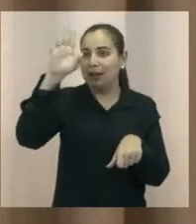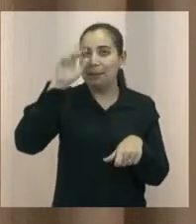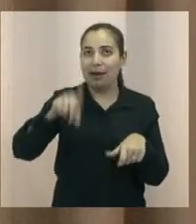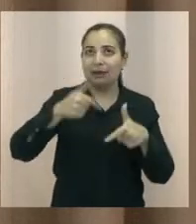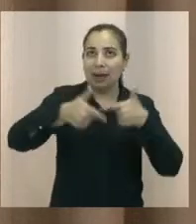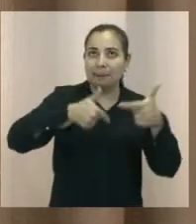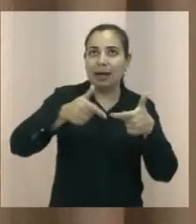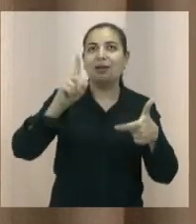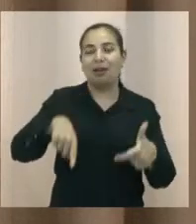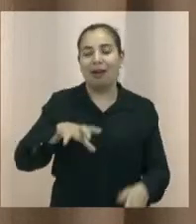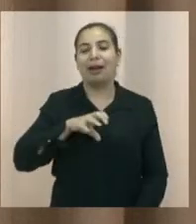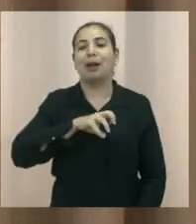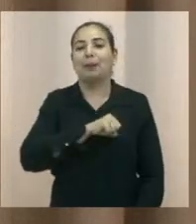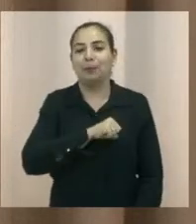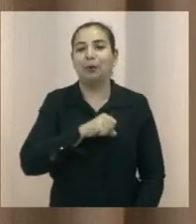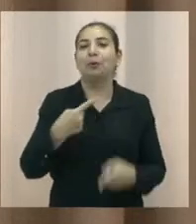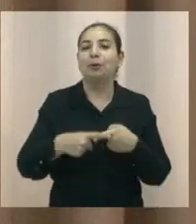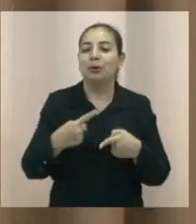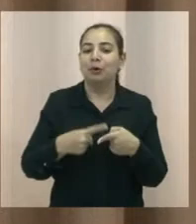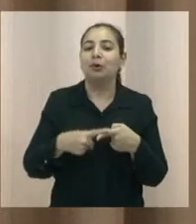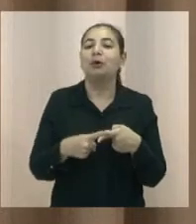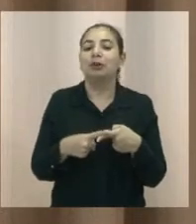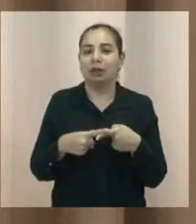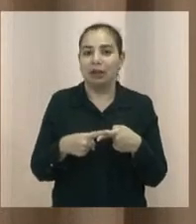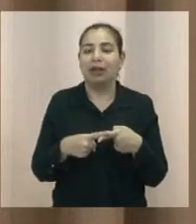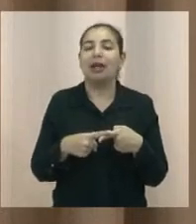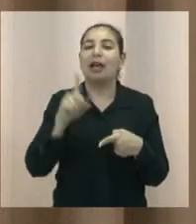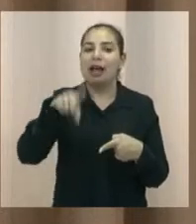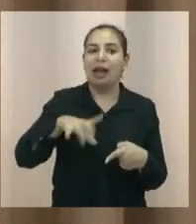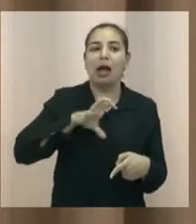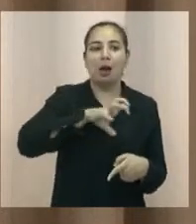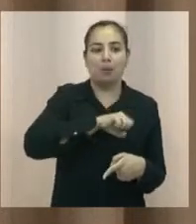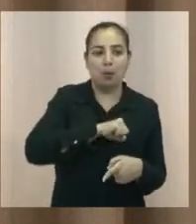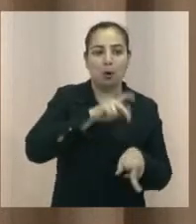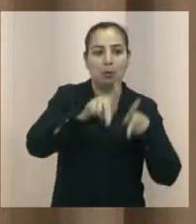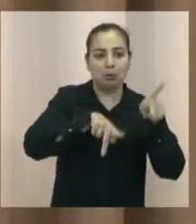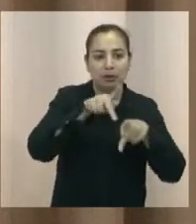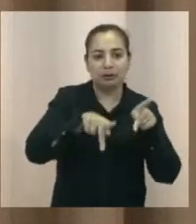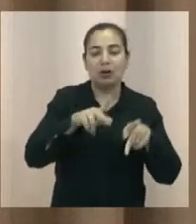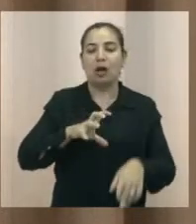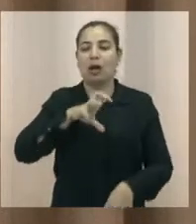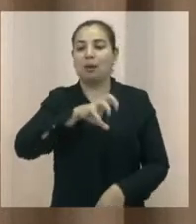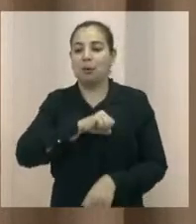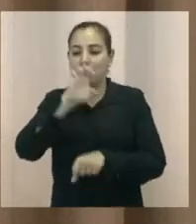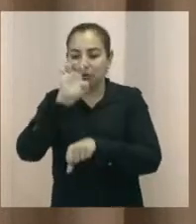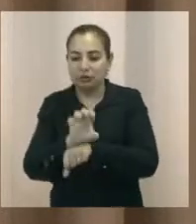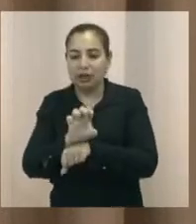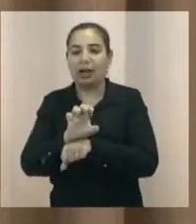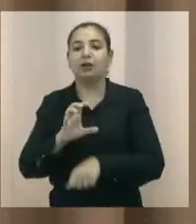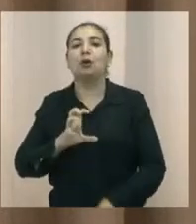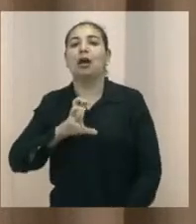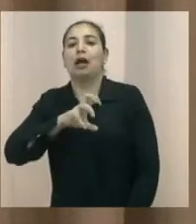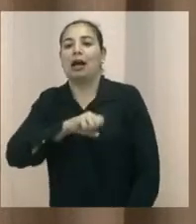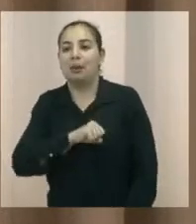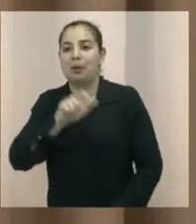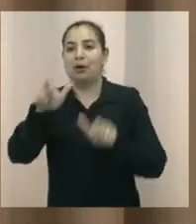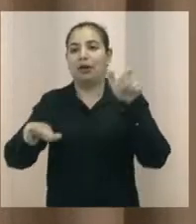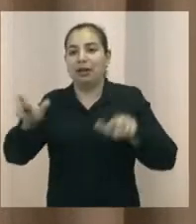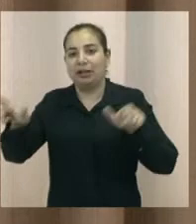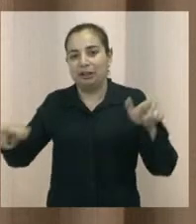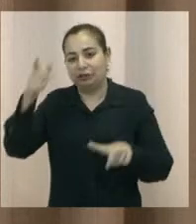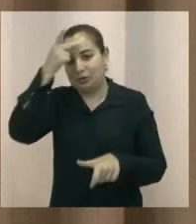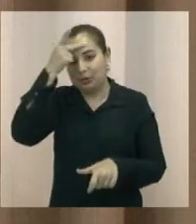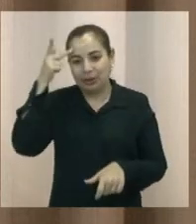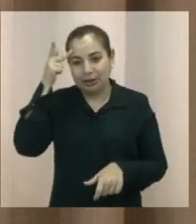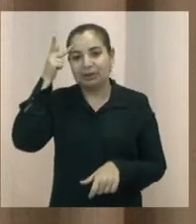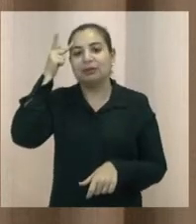que a gente desempenha no dia a dia. Amor pela população, amor pelo nosso Estado, amor pelas pessoas, amor